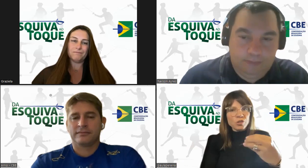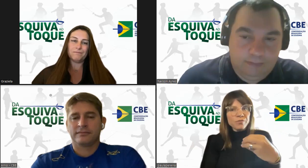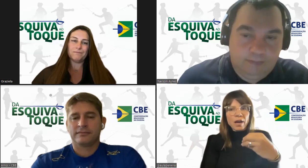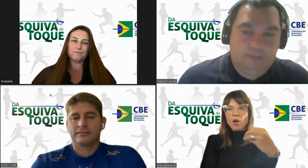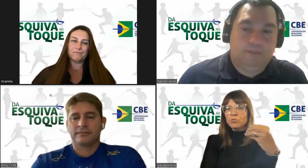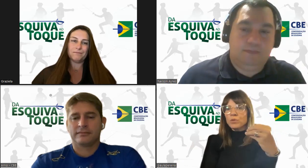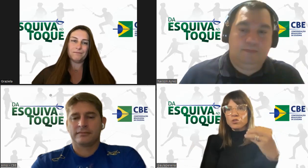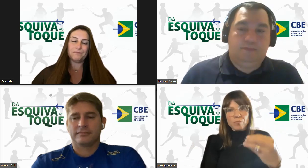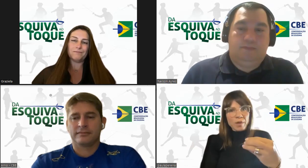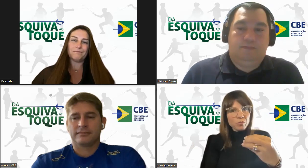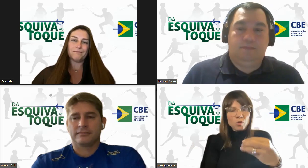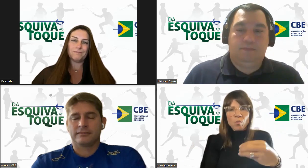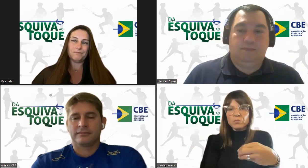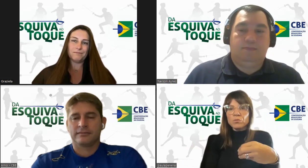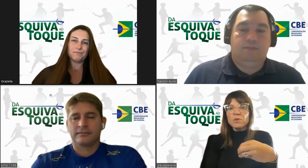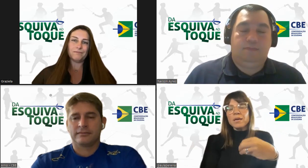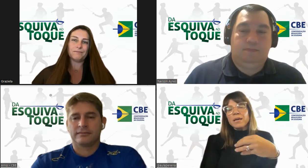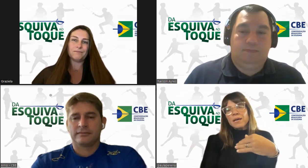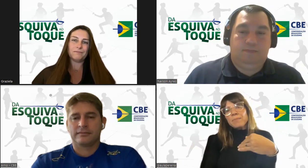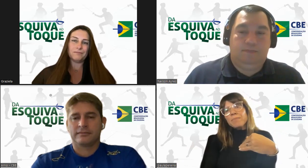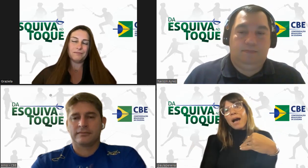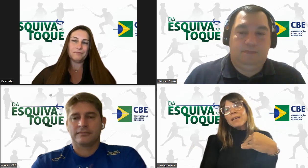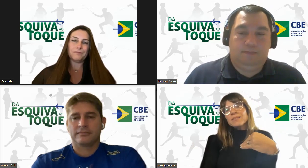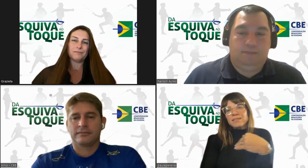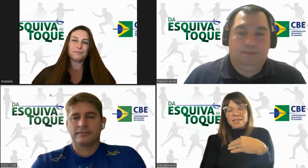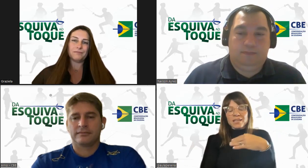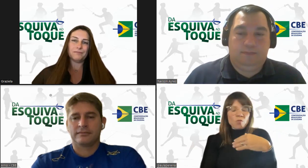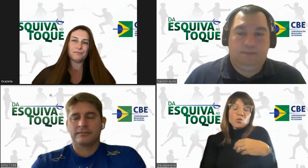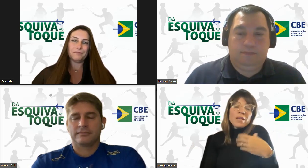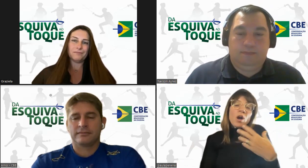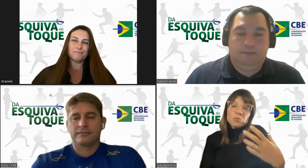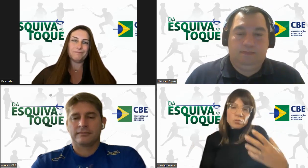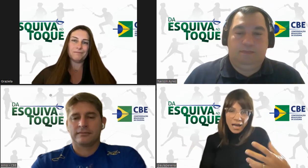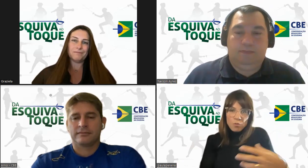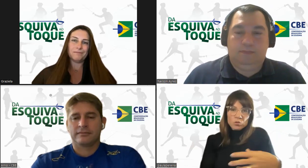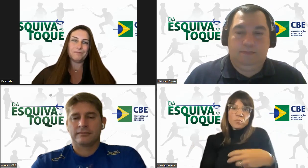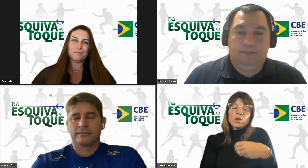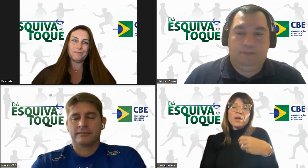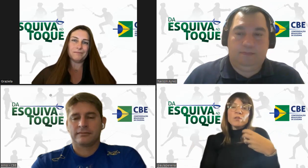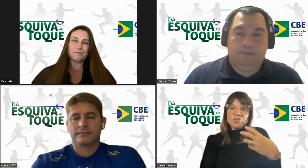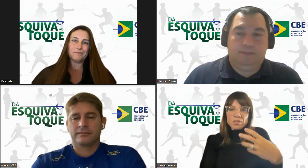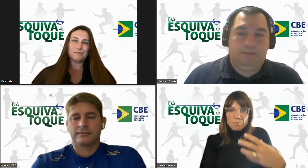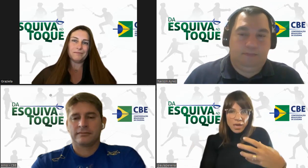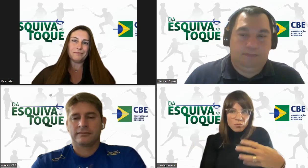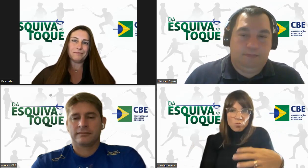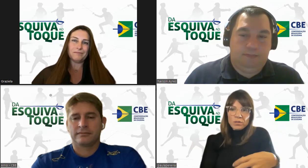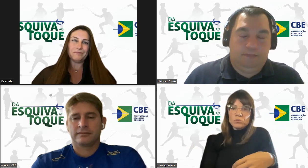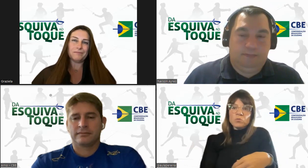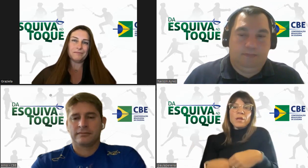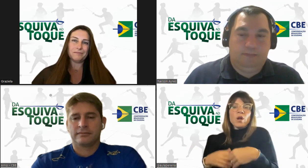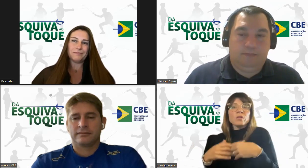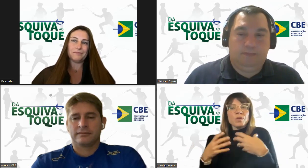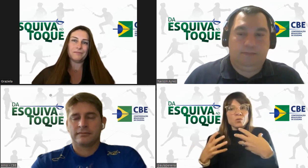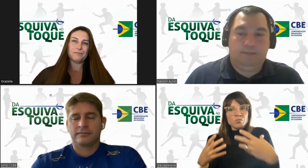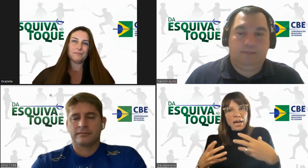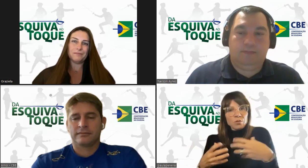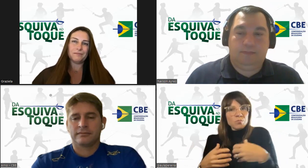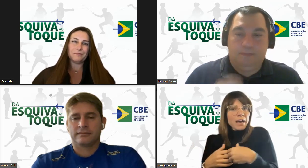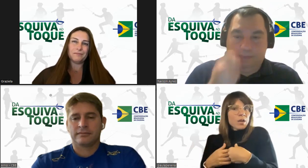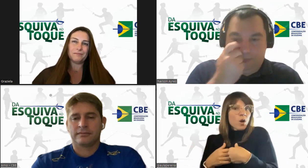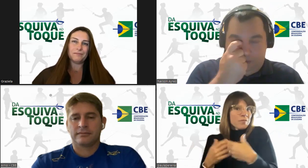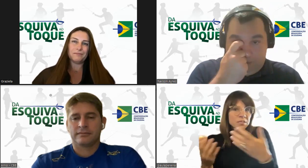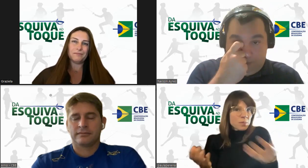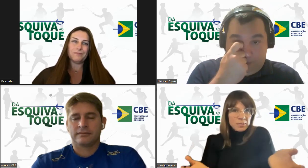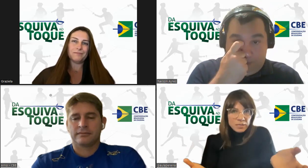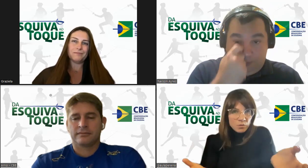pré-competitiva Auto rendimento e quanto mais quanto melhor tu tá quanto melhor que o desempenho quanto melhor ter o resultado